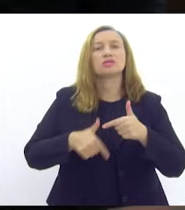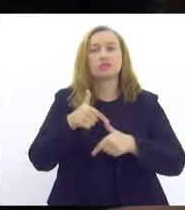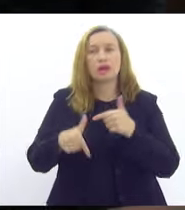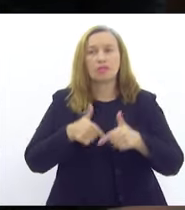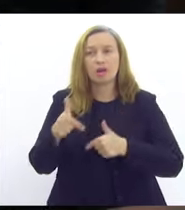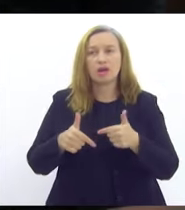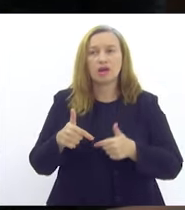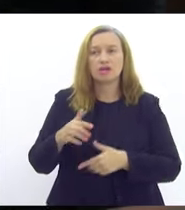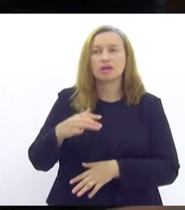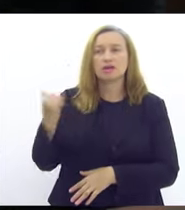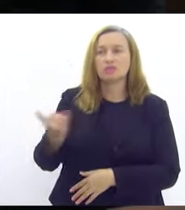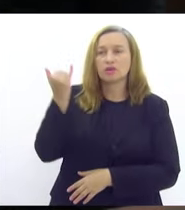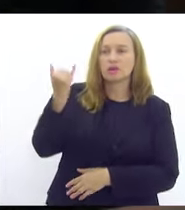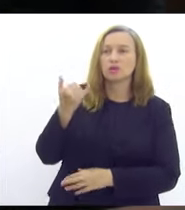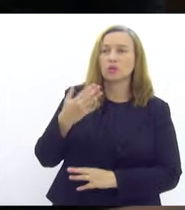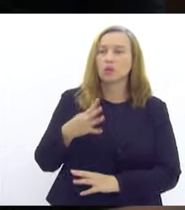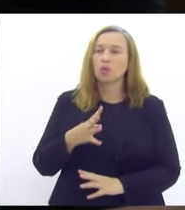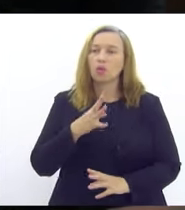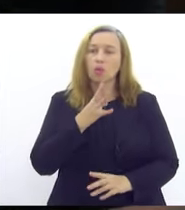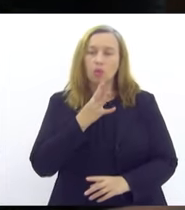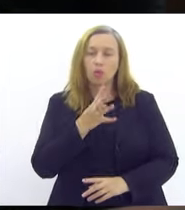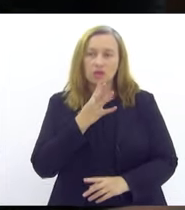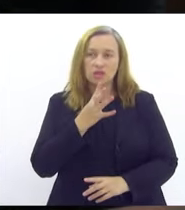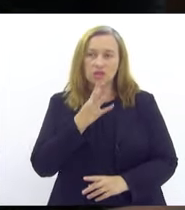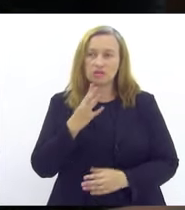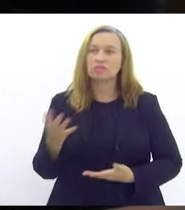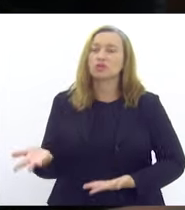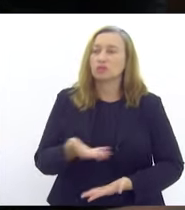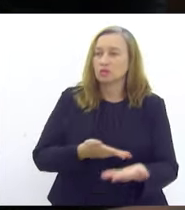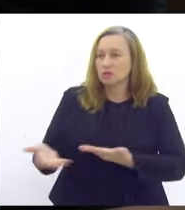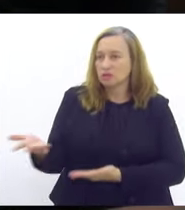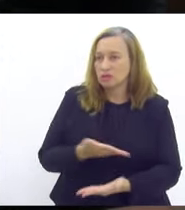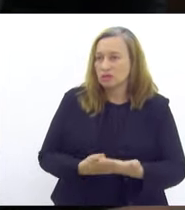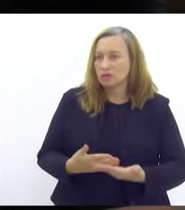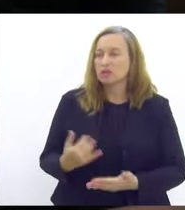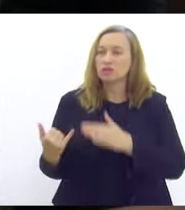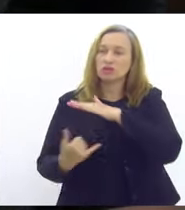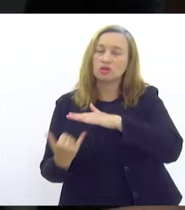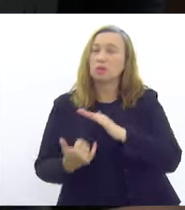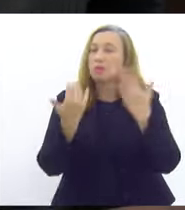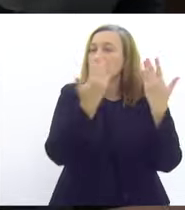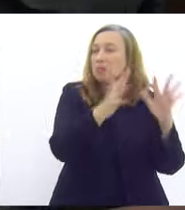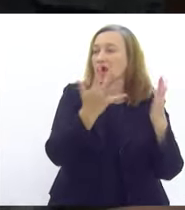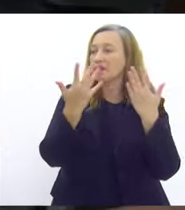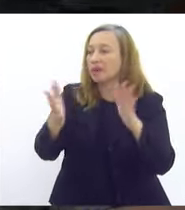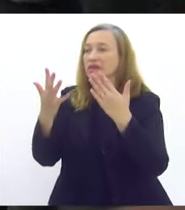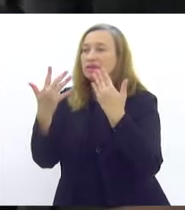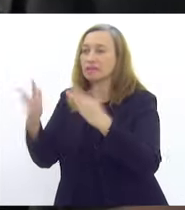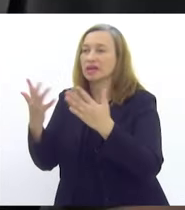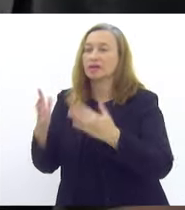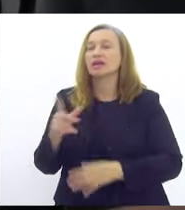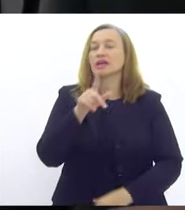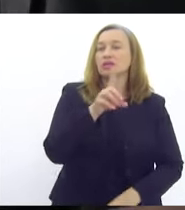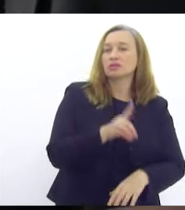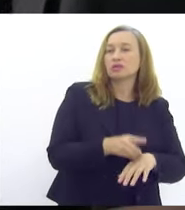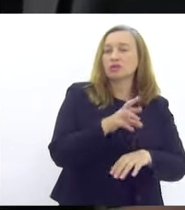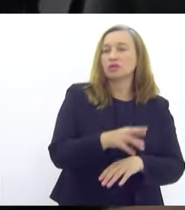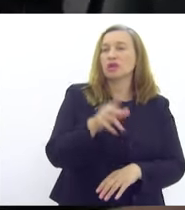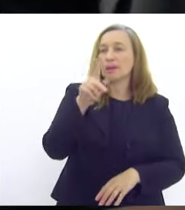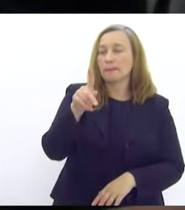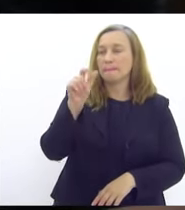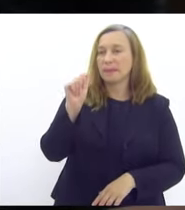central esse reconhecimento da reciprocidade entre as instituições. Então, parabéns, doutora Patrícia